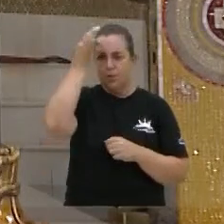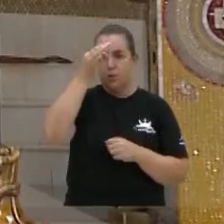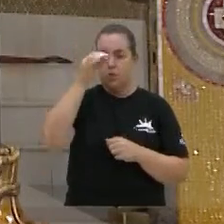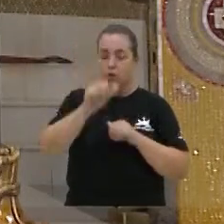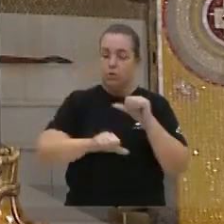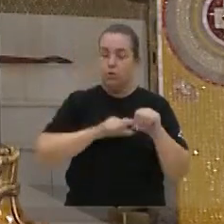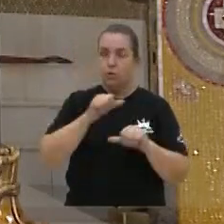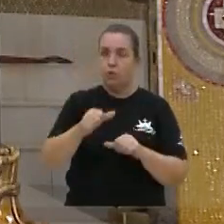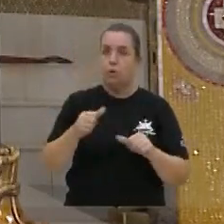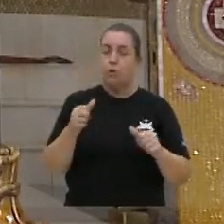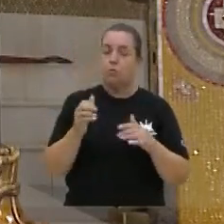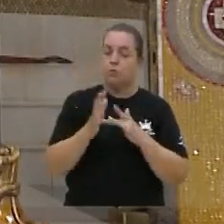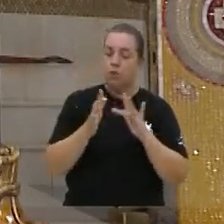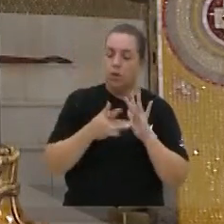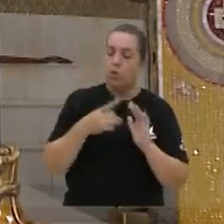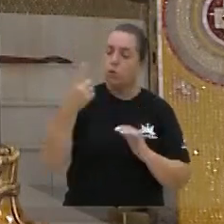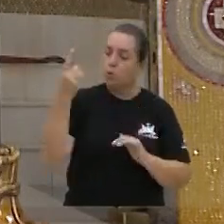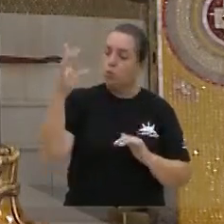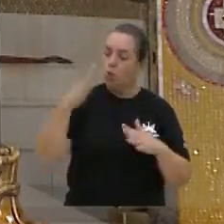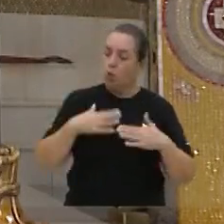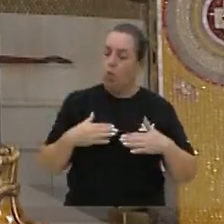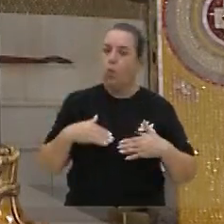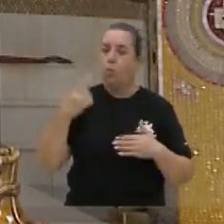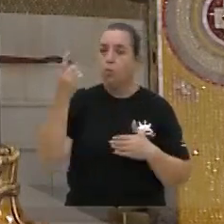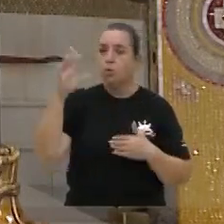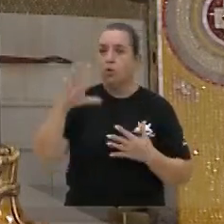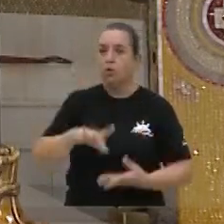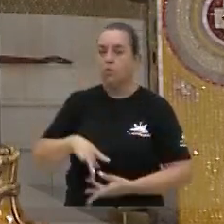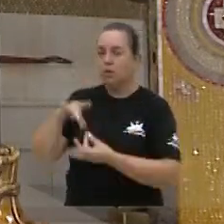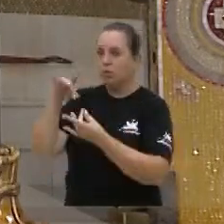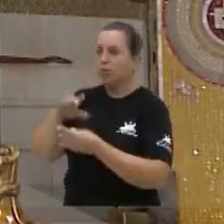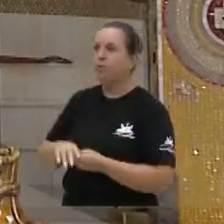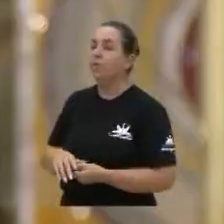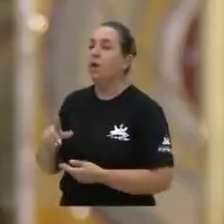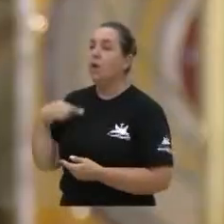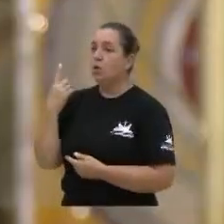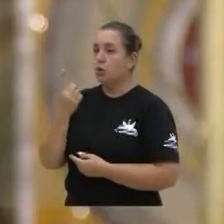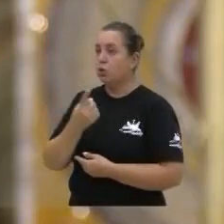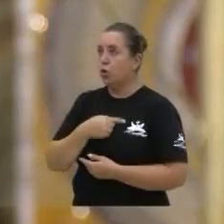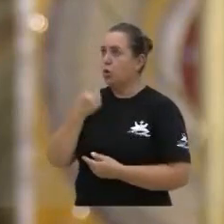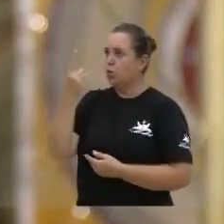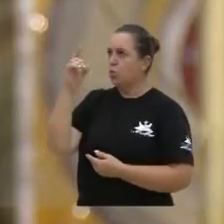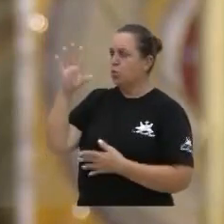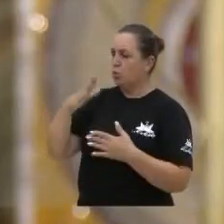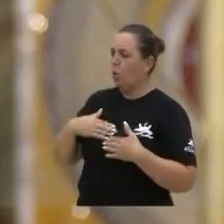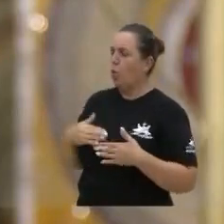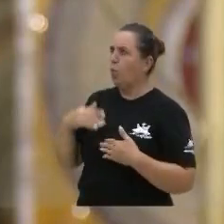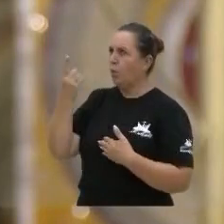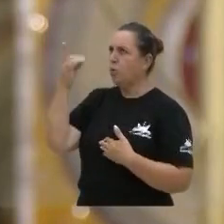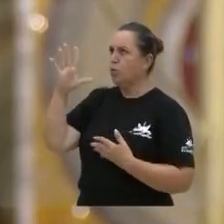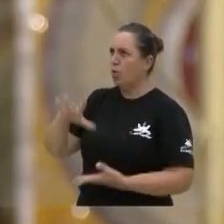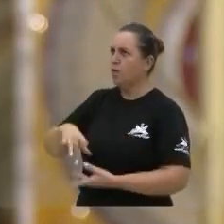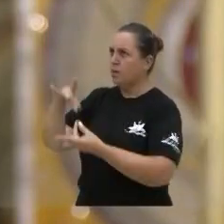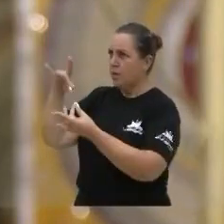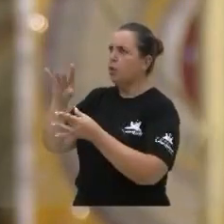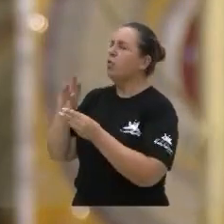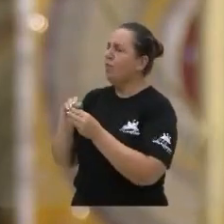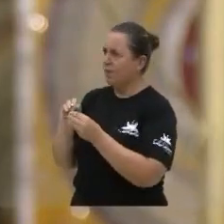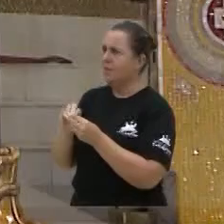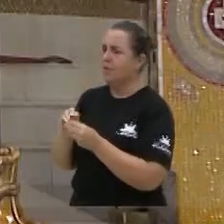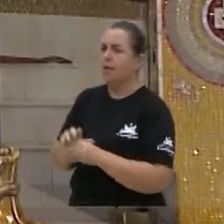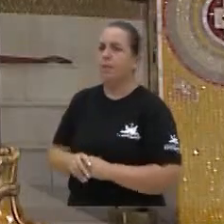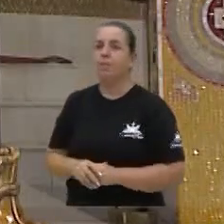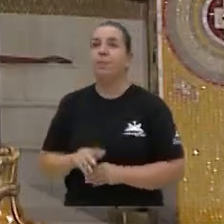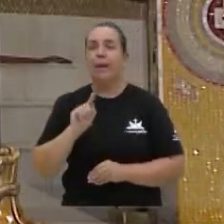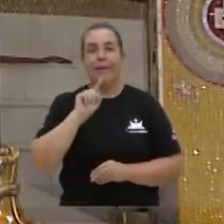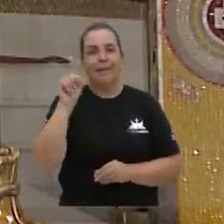e nos tornemos em Cristo um só corpo, um só Espírito. Fazei de nós um só corpo e um só Espírito. Que